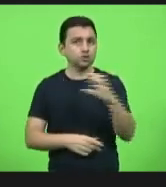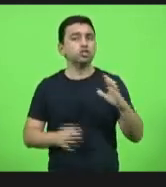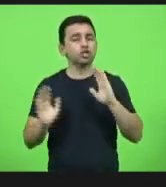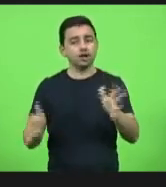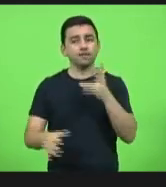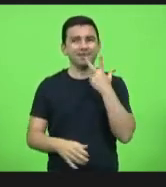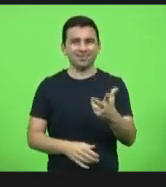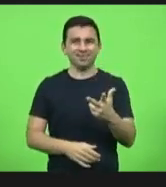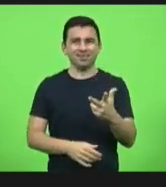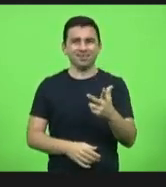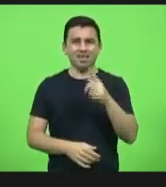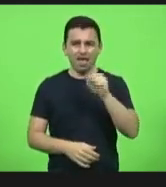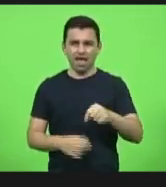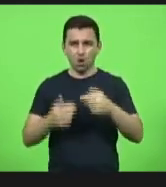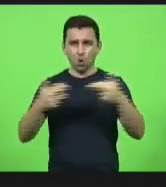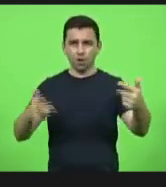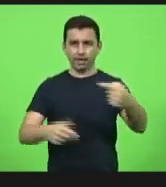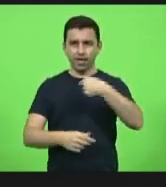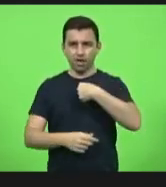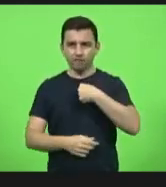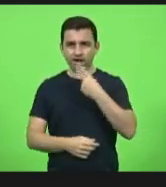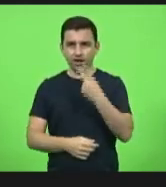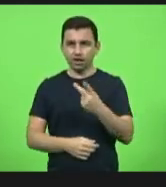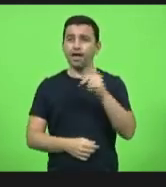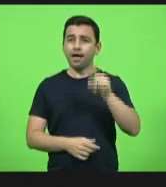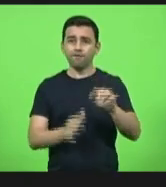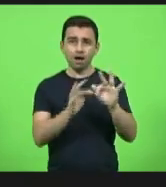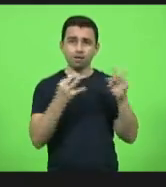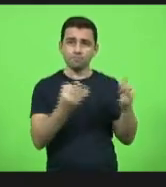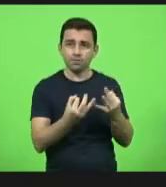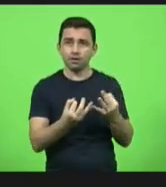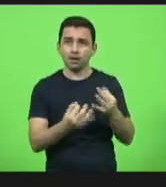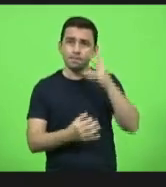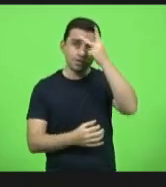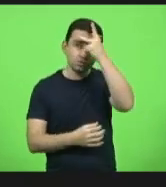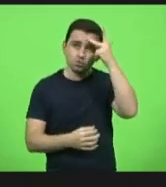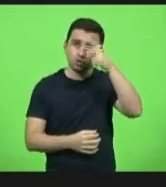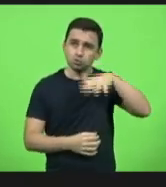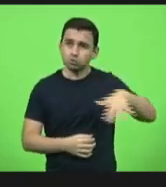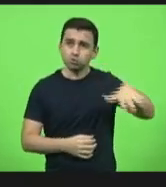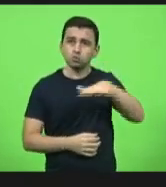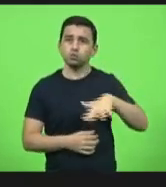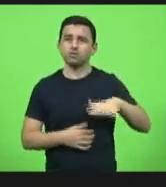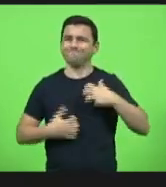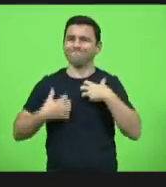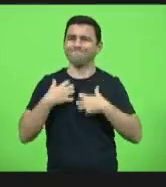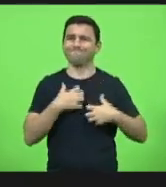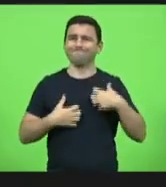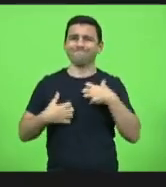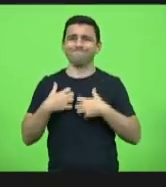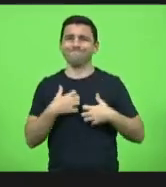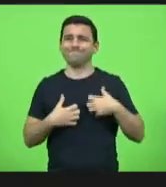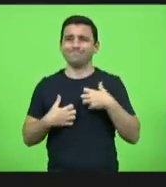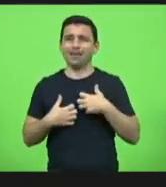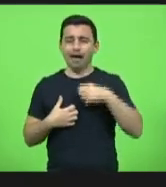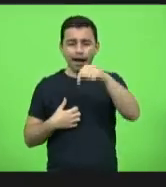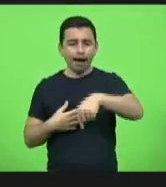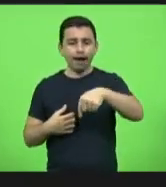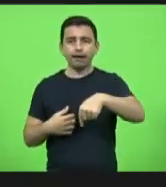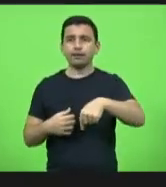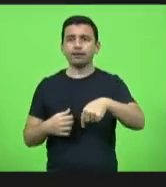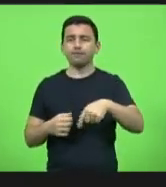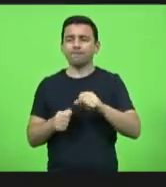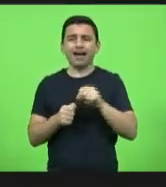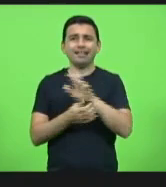são coisas que estamos falando aqui, são famílias, pessoas que vivem hoje na angústia, porque essa casa não se